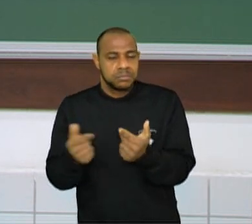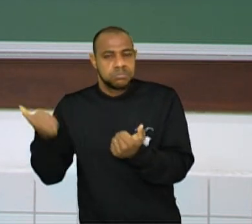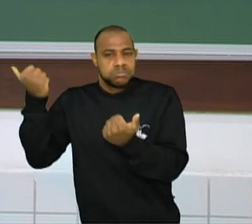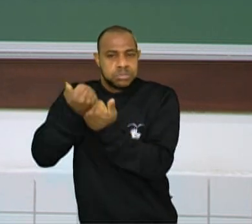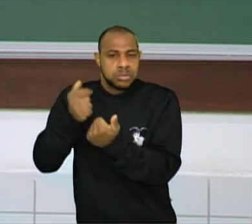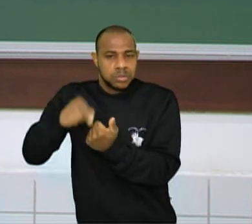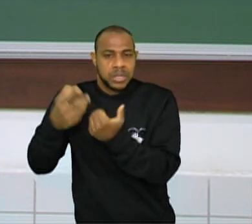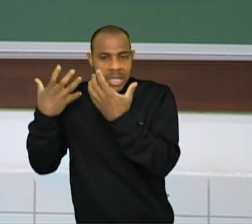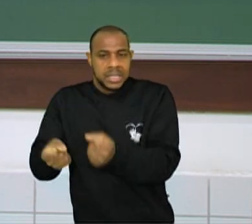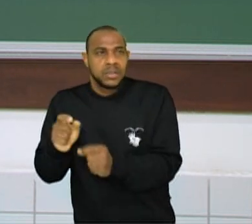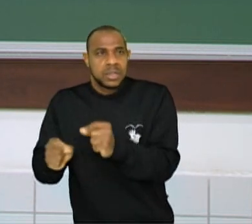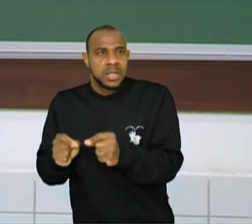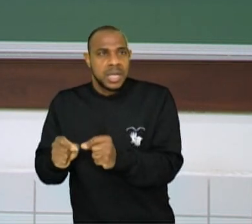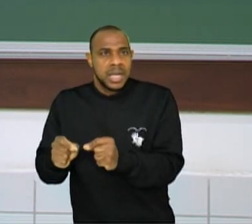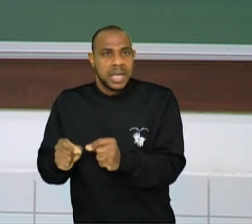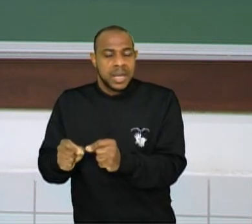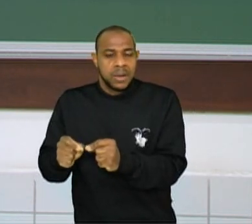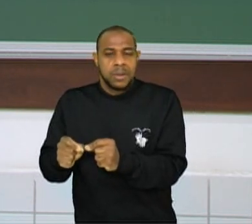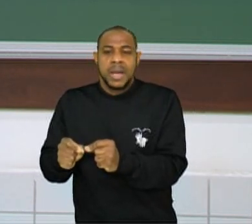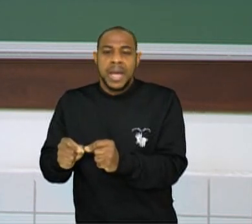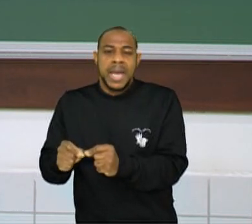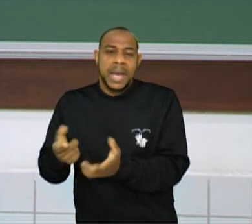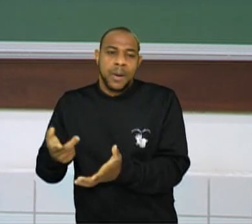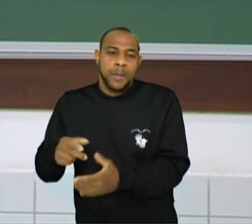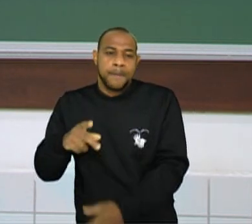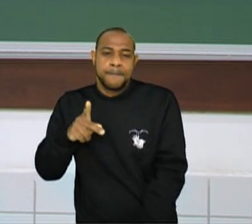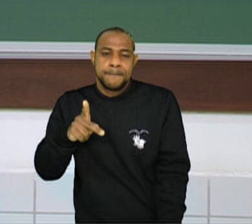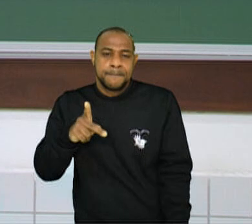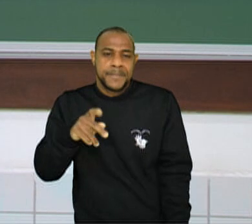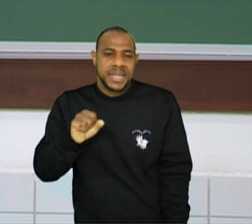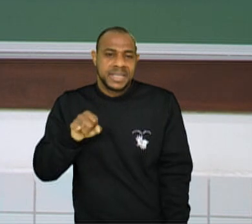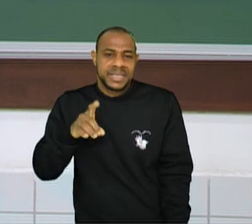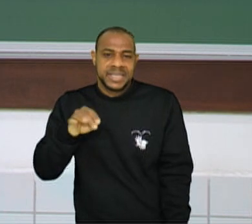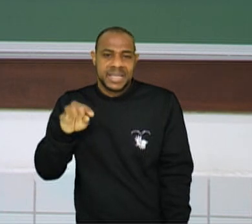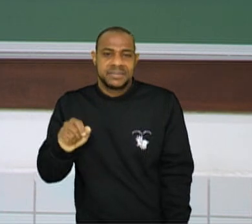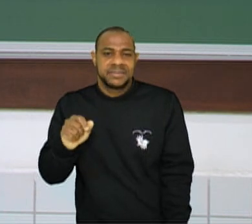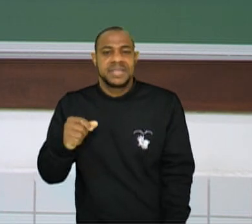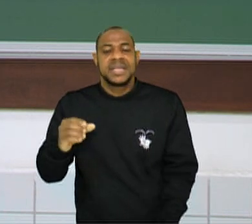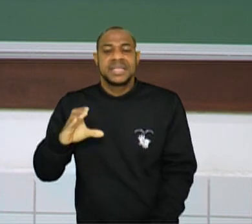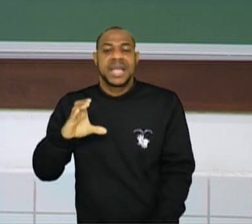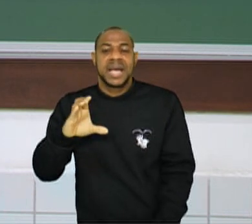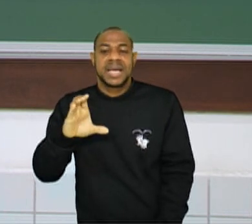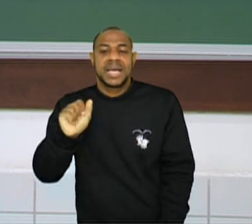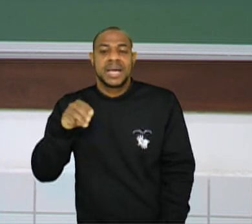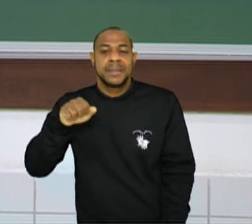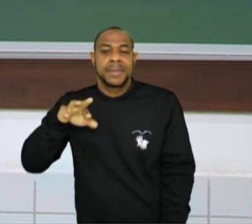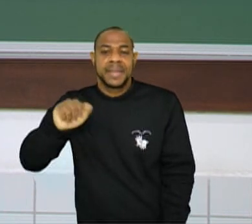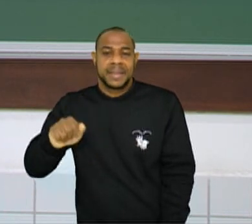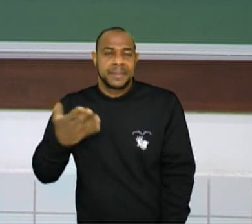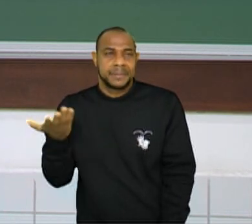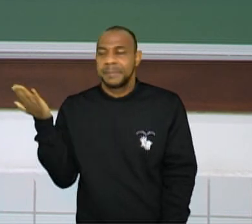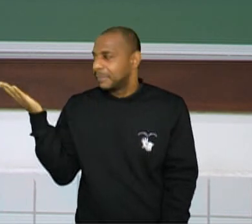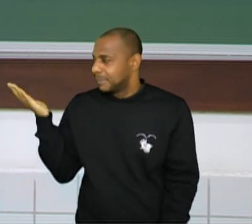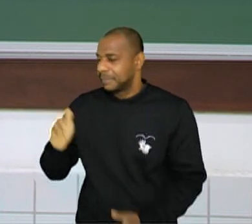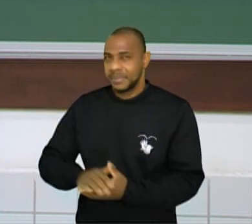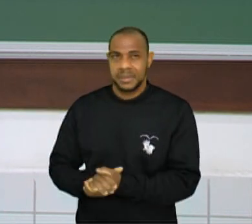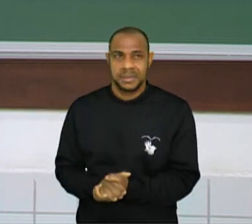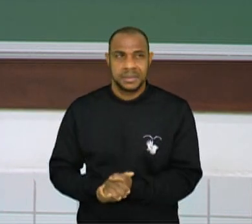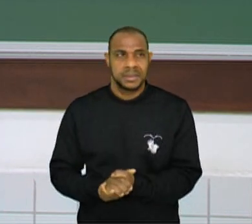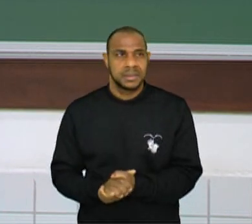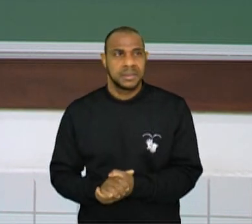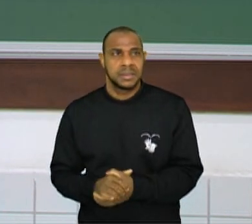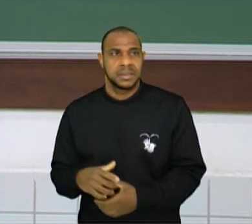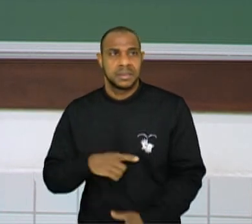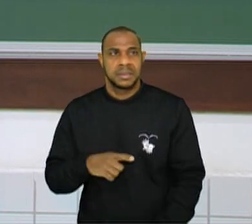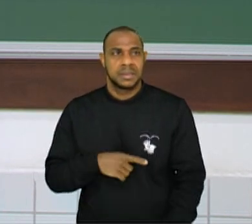presidente da Câmara. Essa é a sequência natural, até os nossos dias acontece assim. O problema aqui é que houve um golpe. O presidente